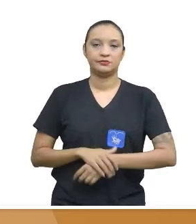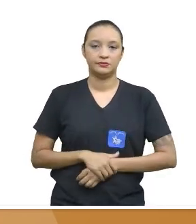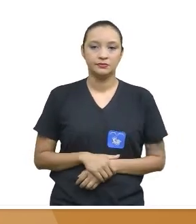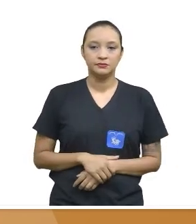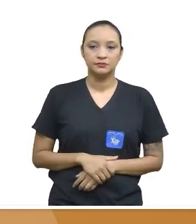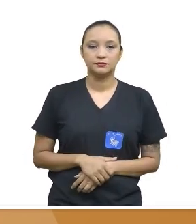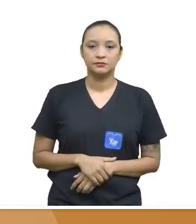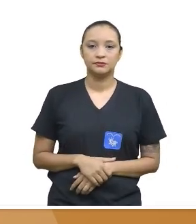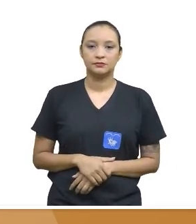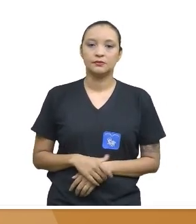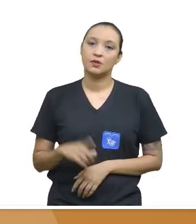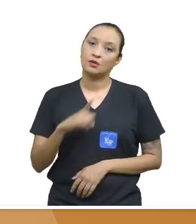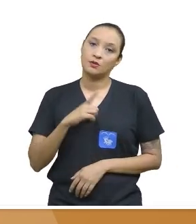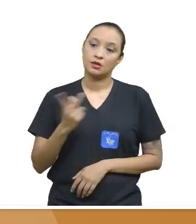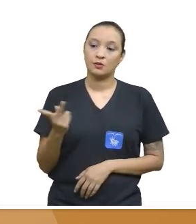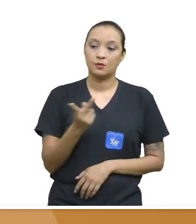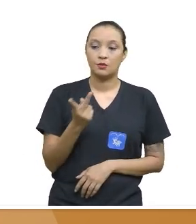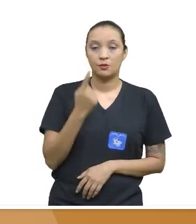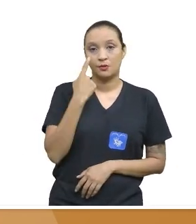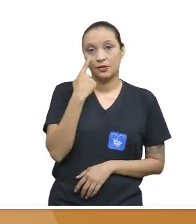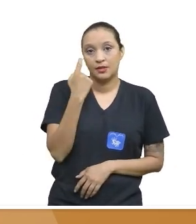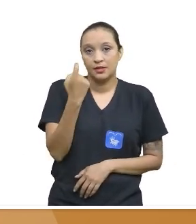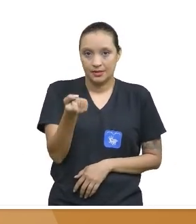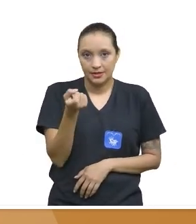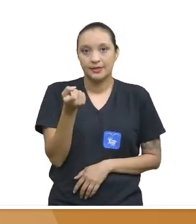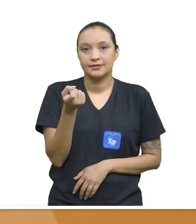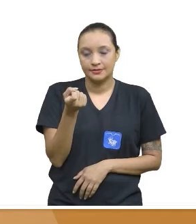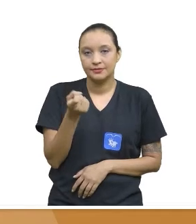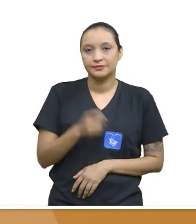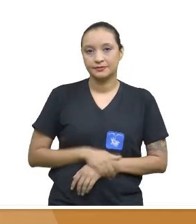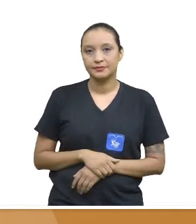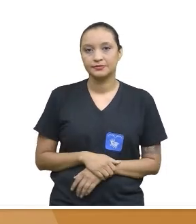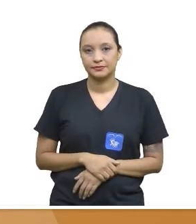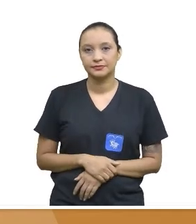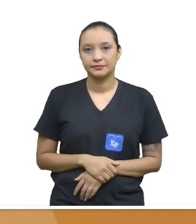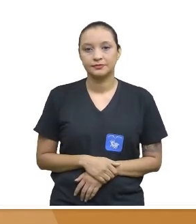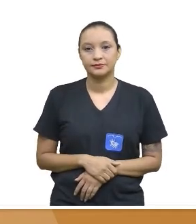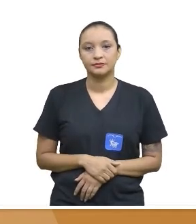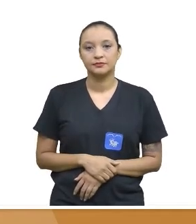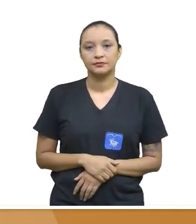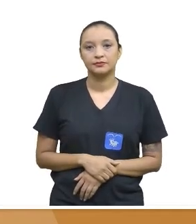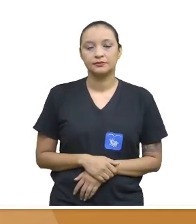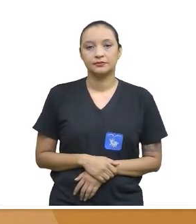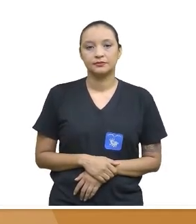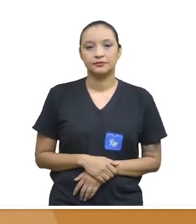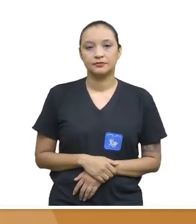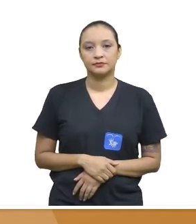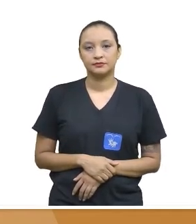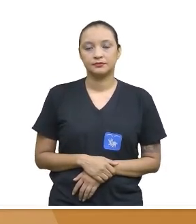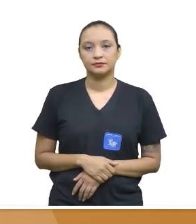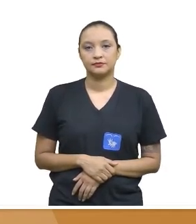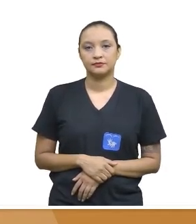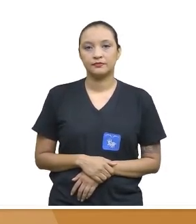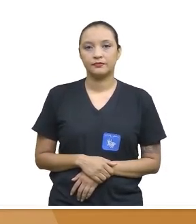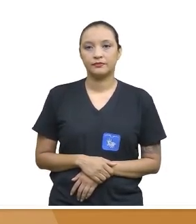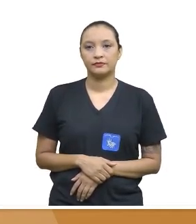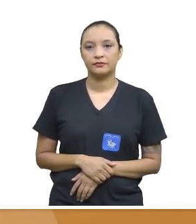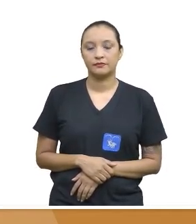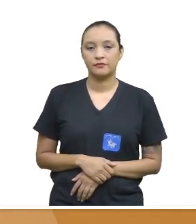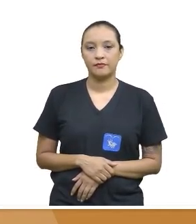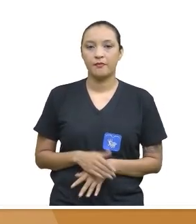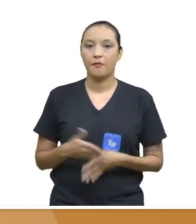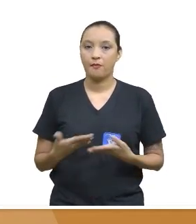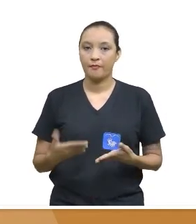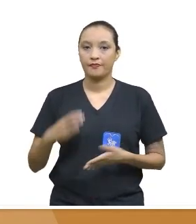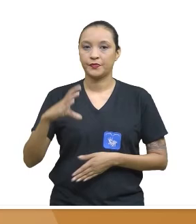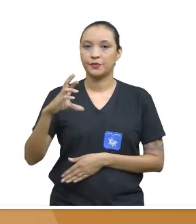ali dois interesses muito díspares, né? São bem distantes um do outro, que os crioulos, como eu falei para os